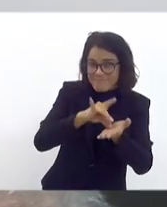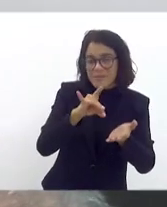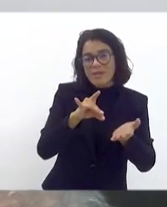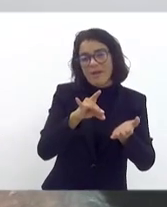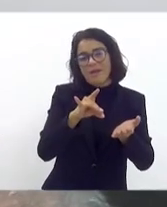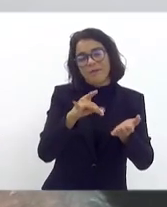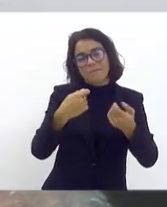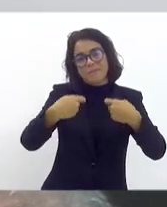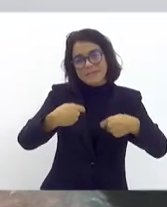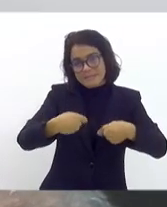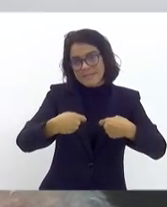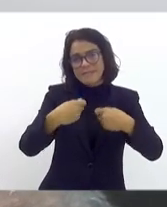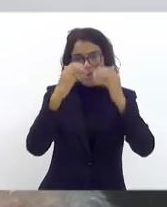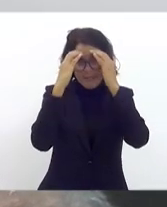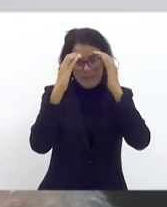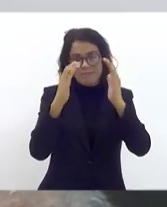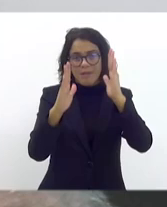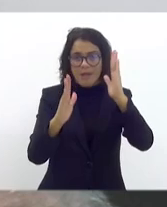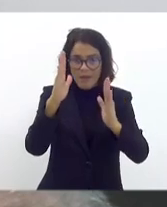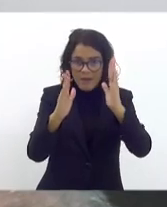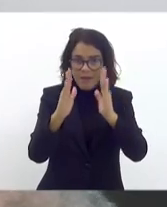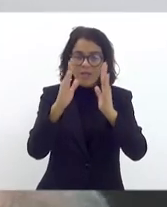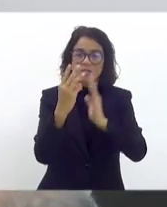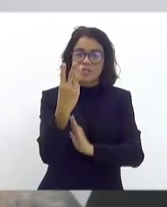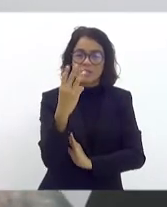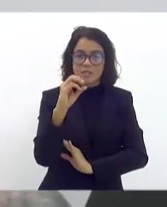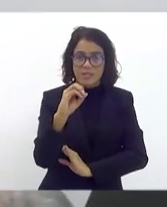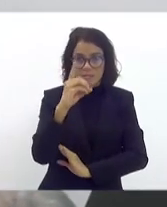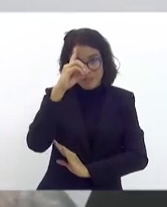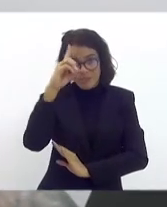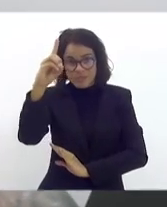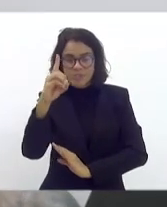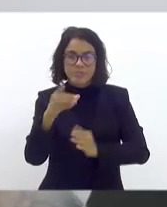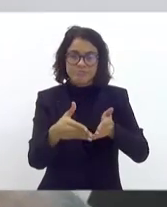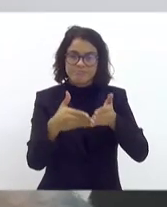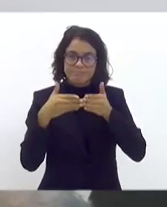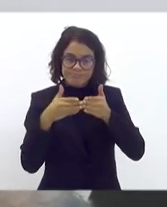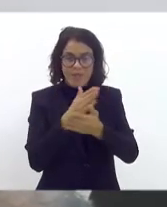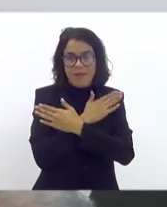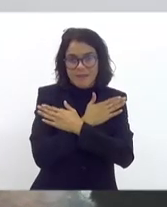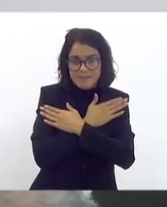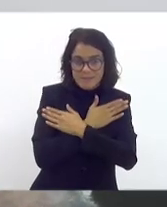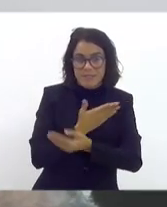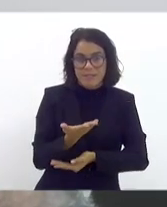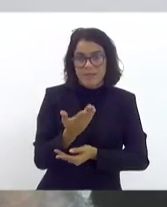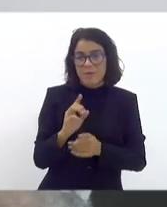devia respeitar esse prazo dos 30 dias do recesso, porque a gente só conseguiria fazer uma